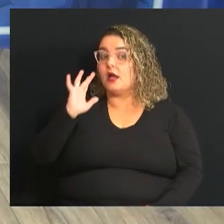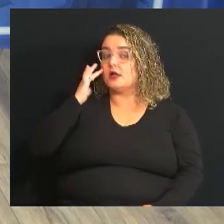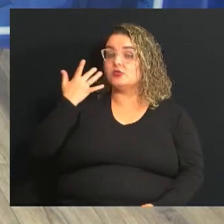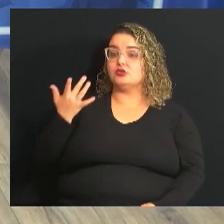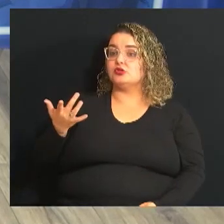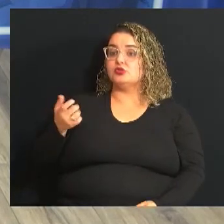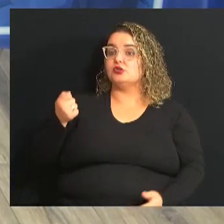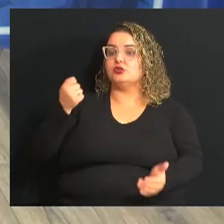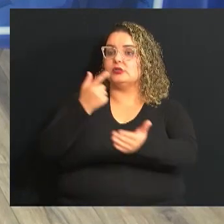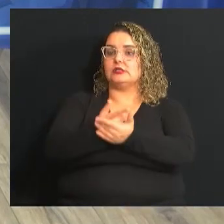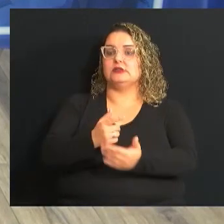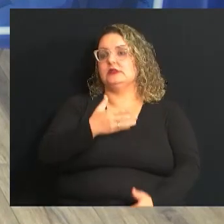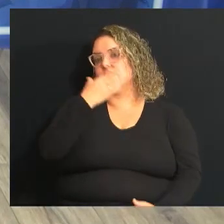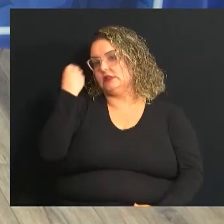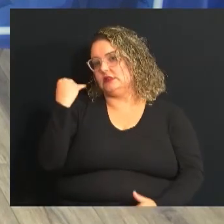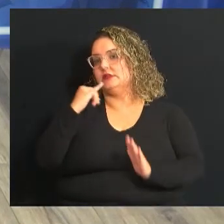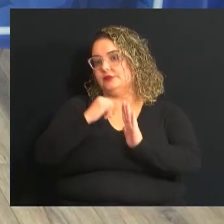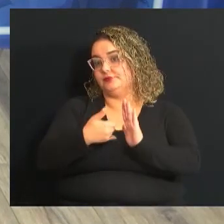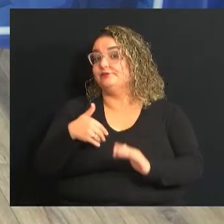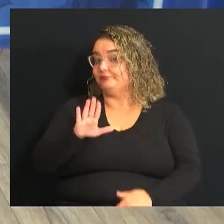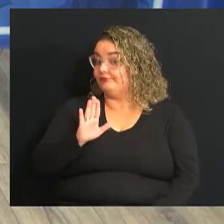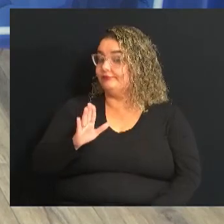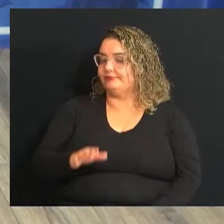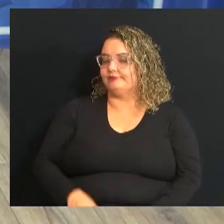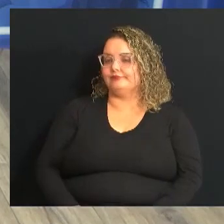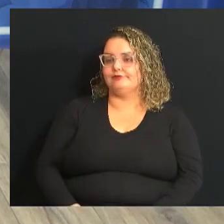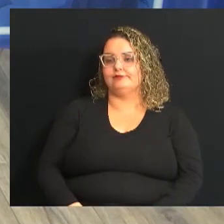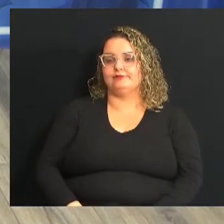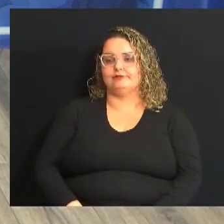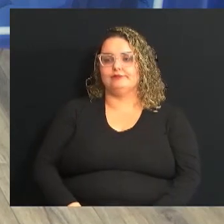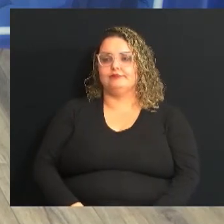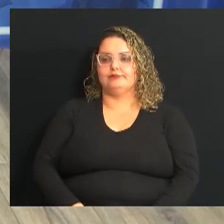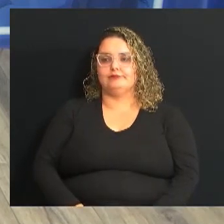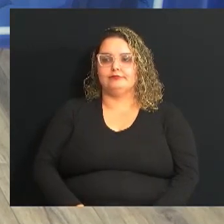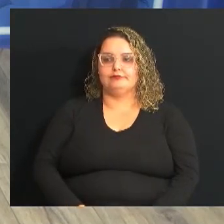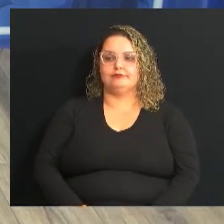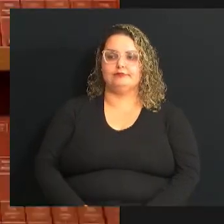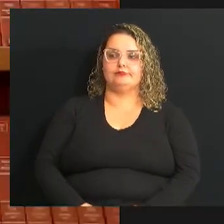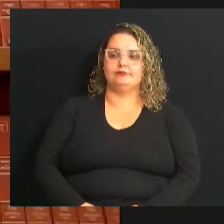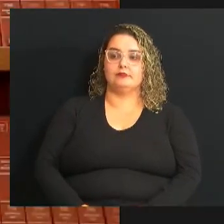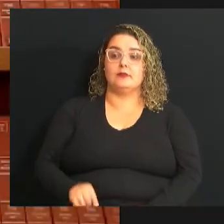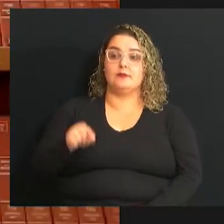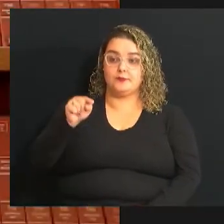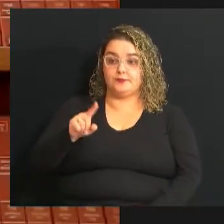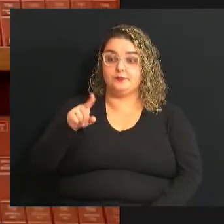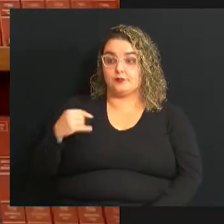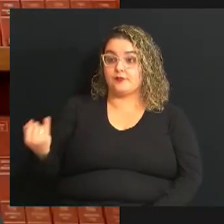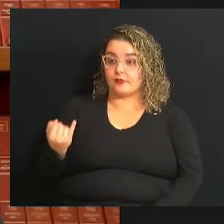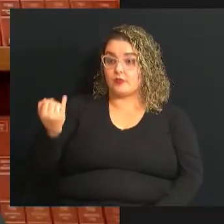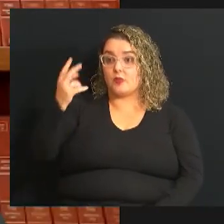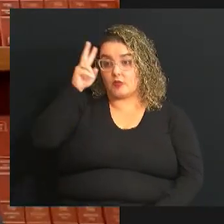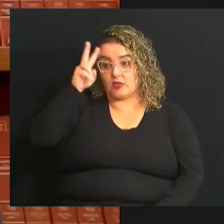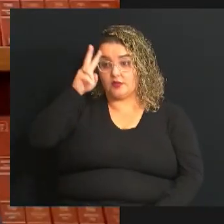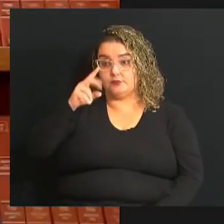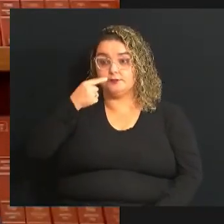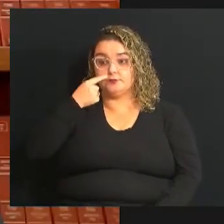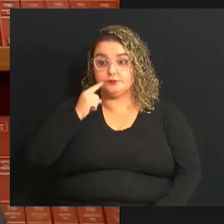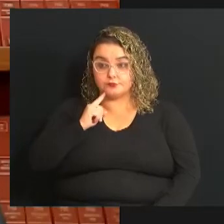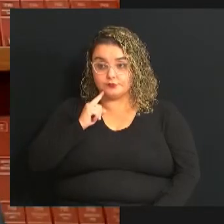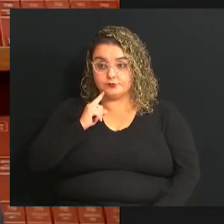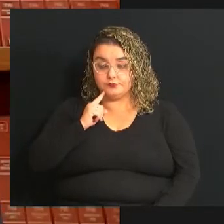atento ao uso de máscara nos ambientes fechados, sem ventilação natural, ambiente aberto com aglomeração, também o uso